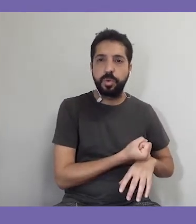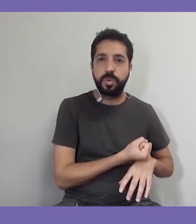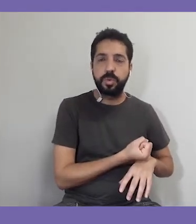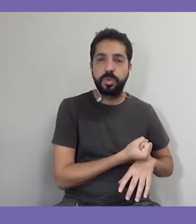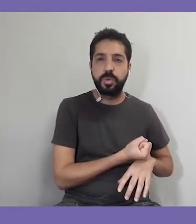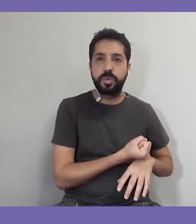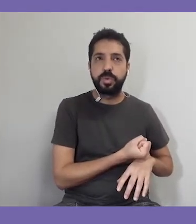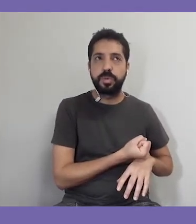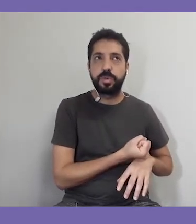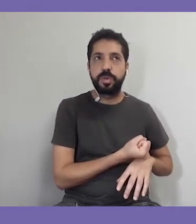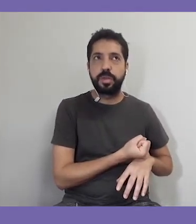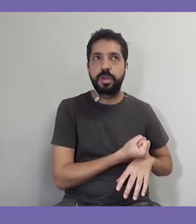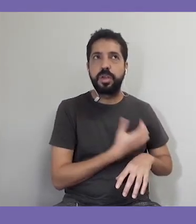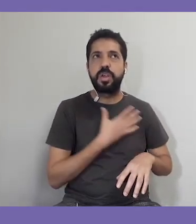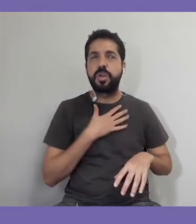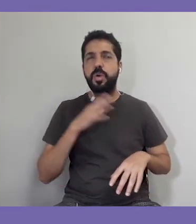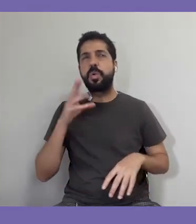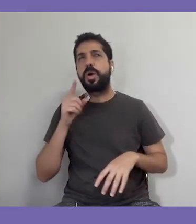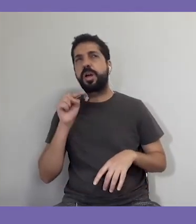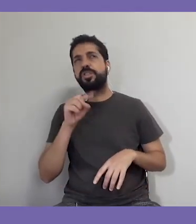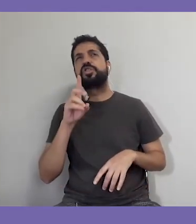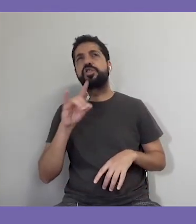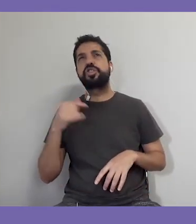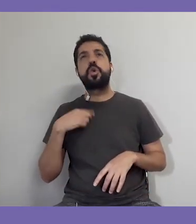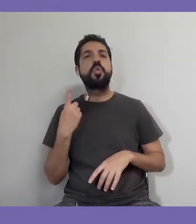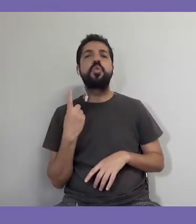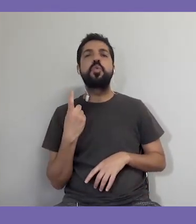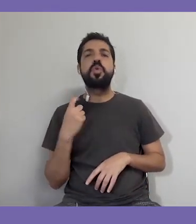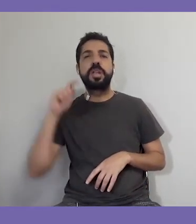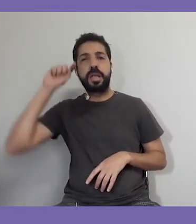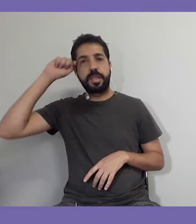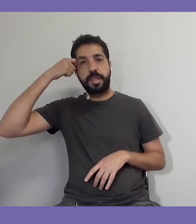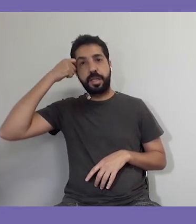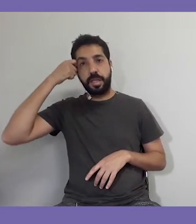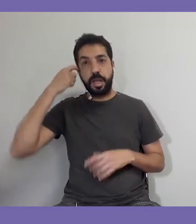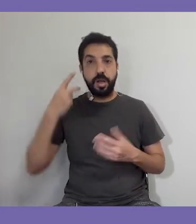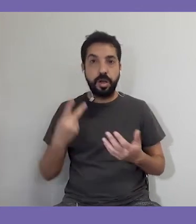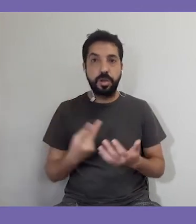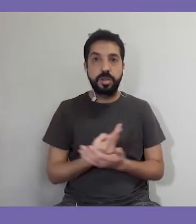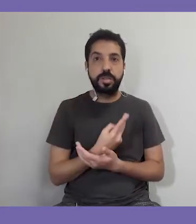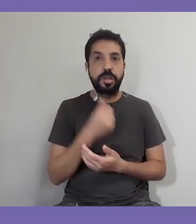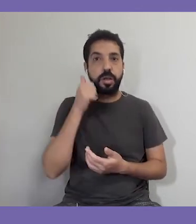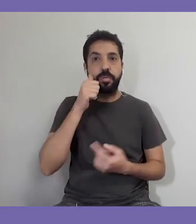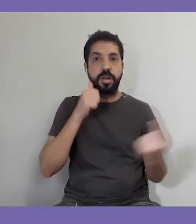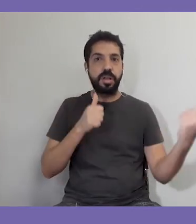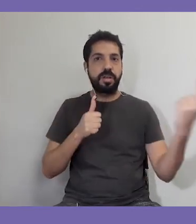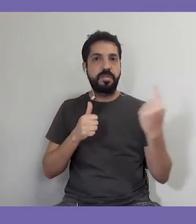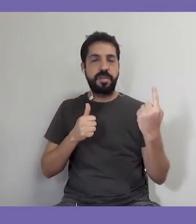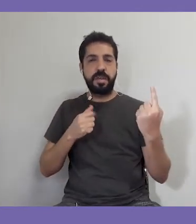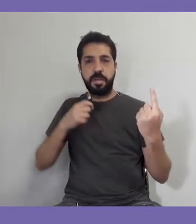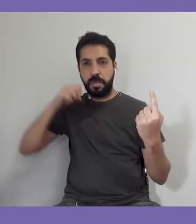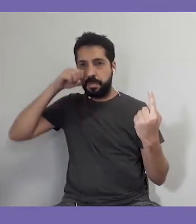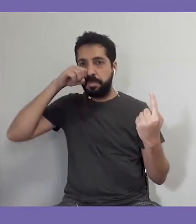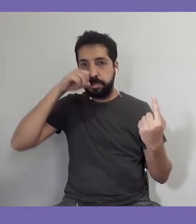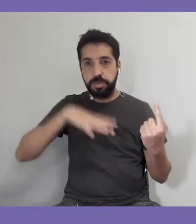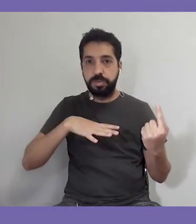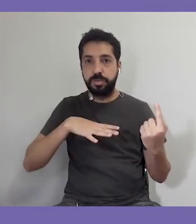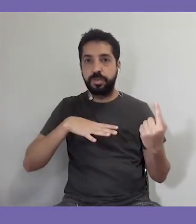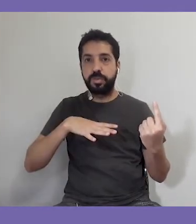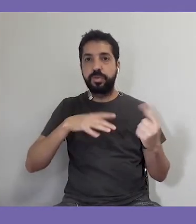brancos, eu acho que nesse dia eu era a única negra da turma, e aconteceu esse fato da mulher me